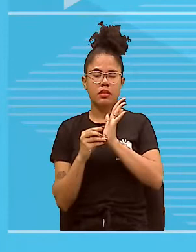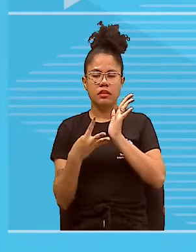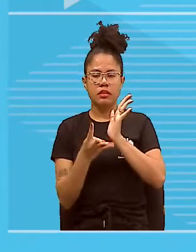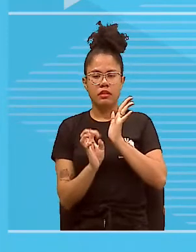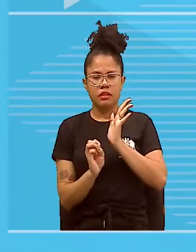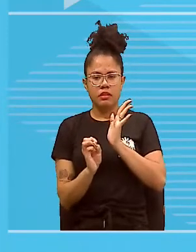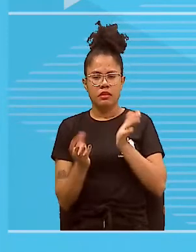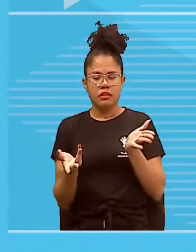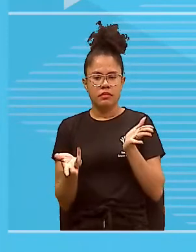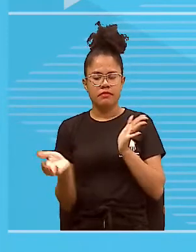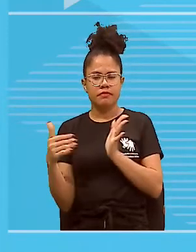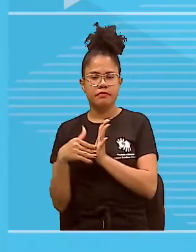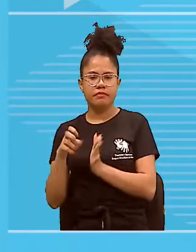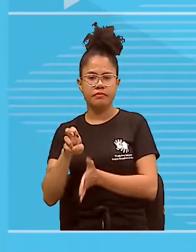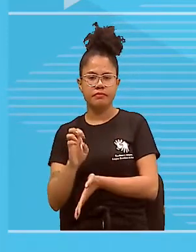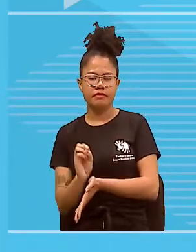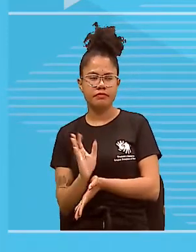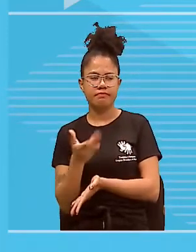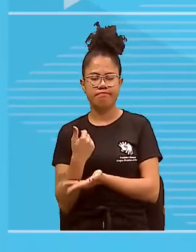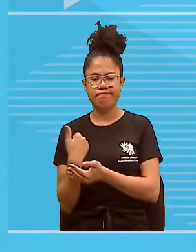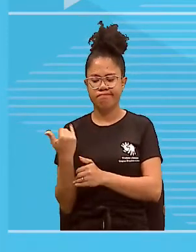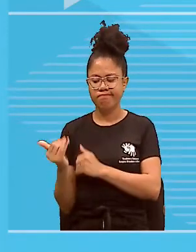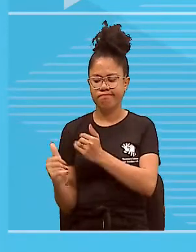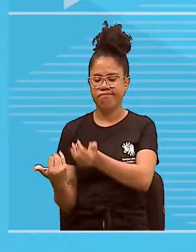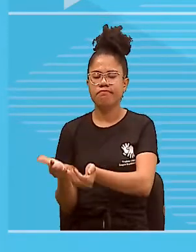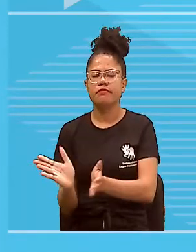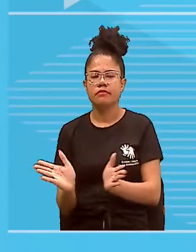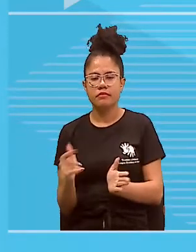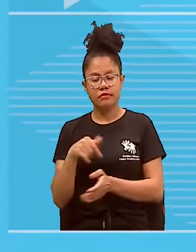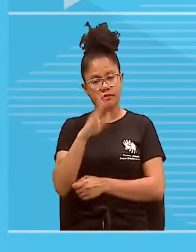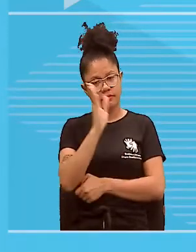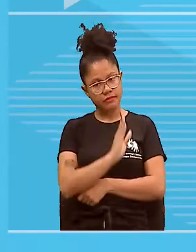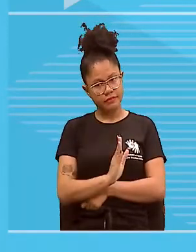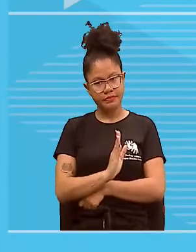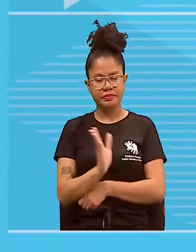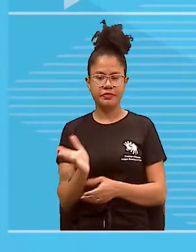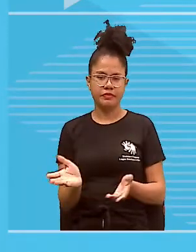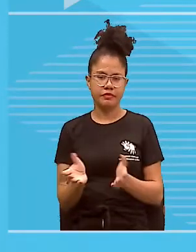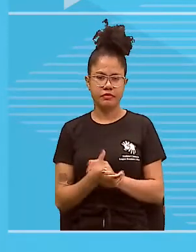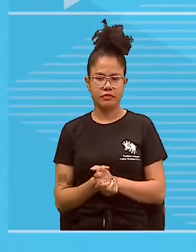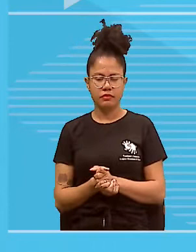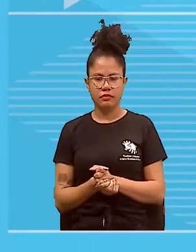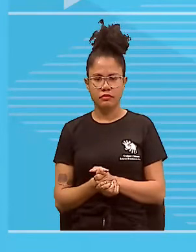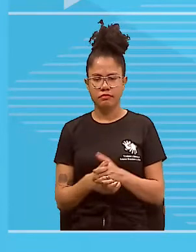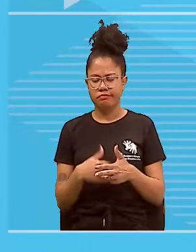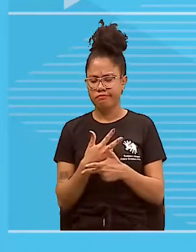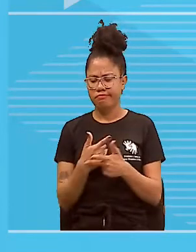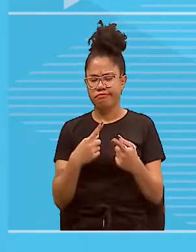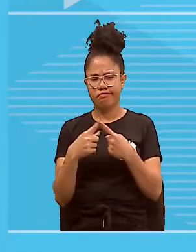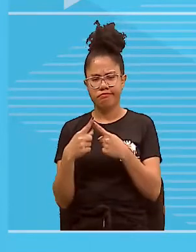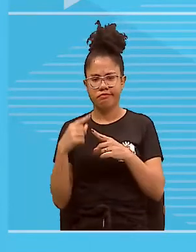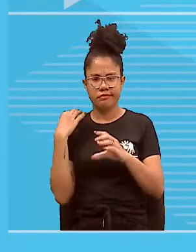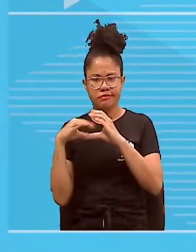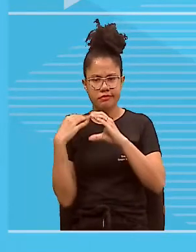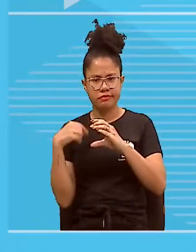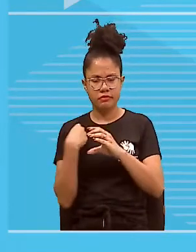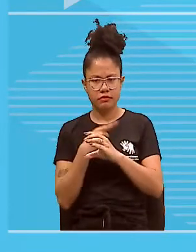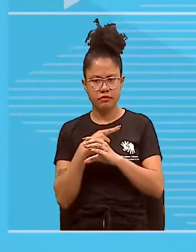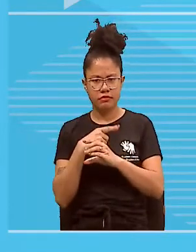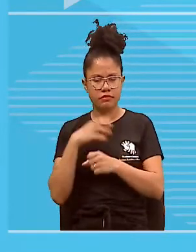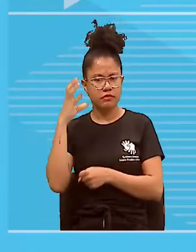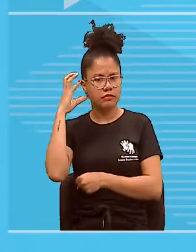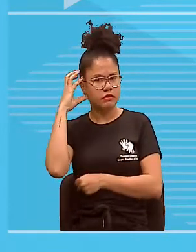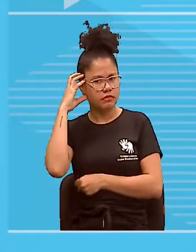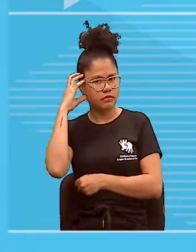50 tava se engatinhando isso no Brasil haja vista que os meios de comunicação que a gente tinha principalmente era